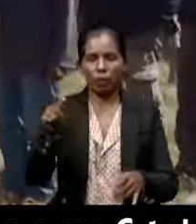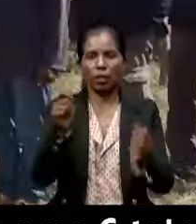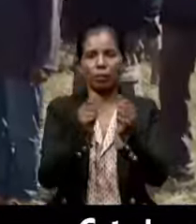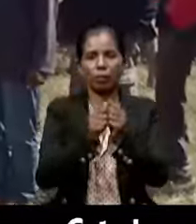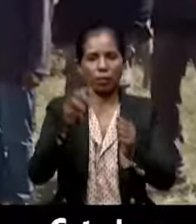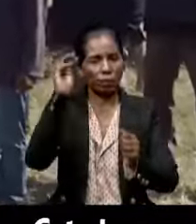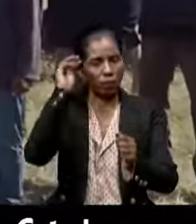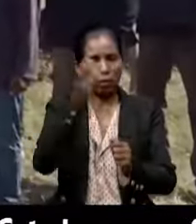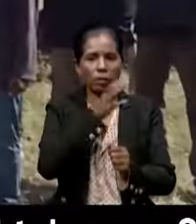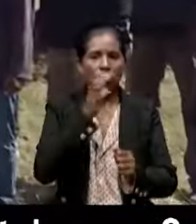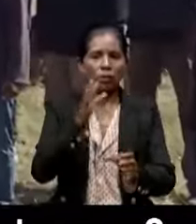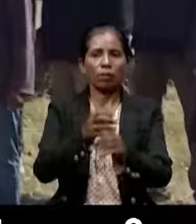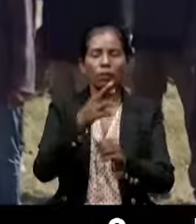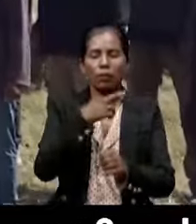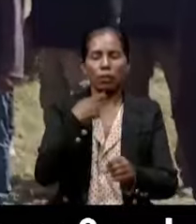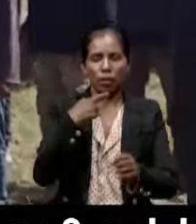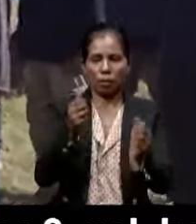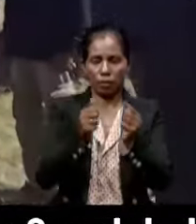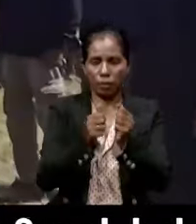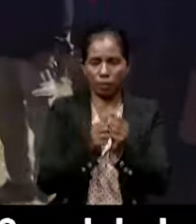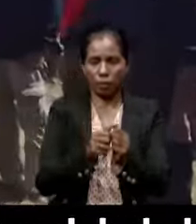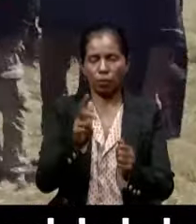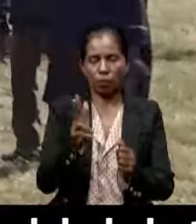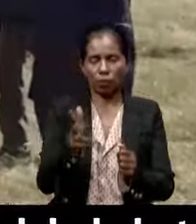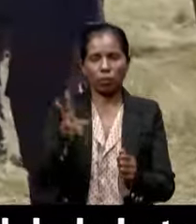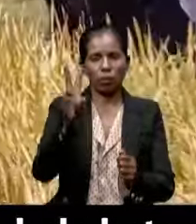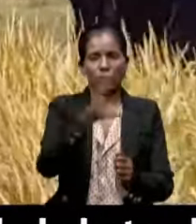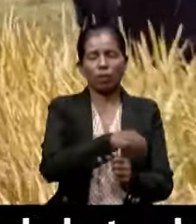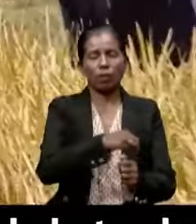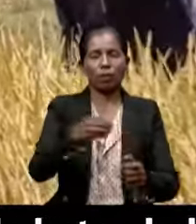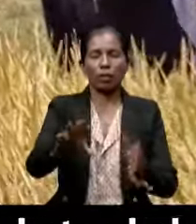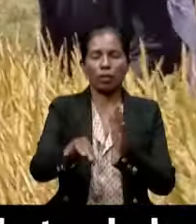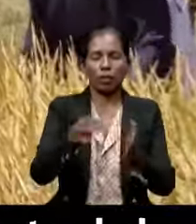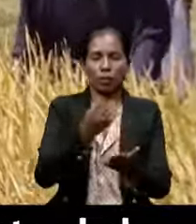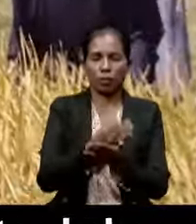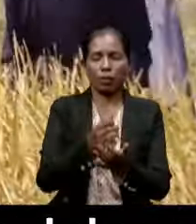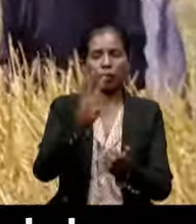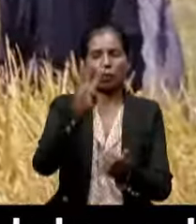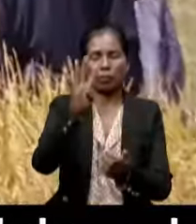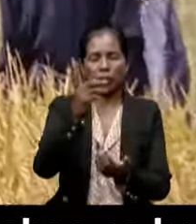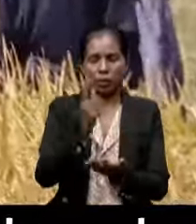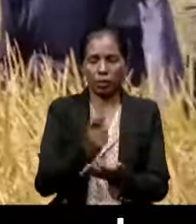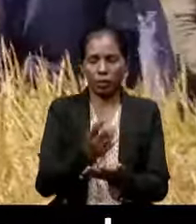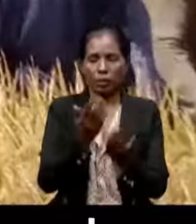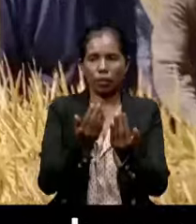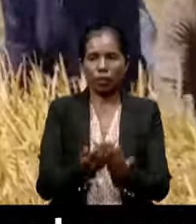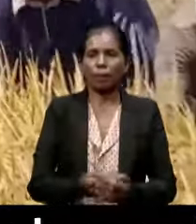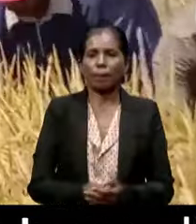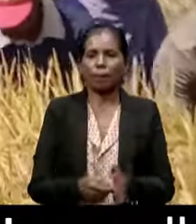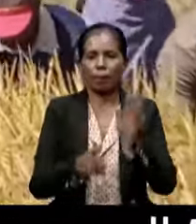Ministério Agricultura ko ilieta hare hektare sura nulu resen rua, no kada hektare hetan tonelada hat. Idane haturu